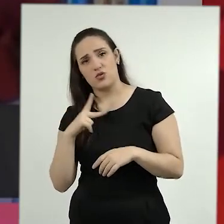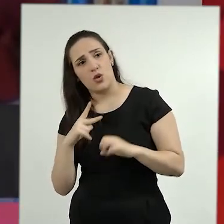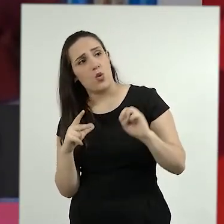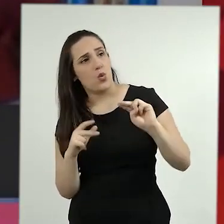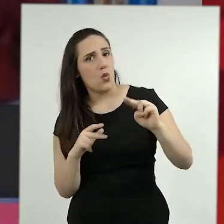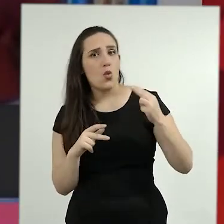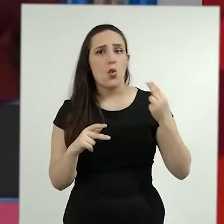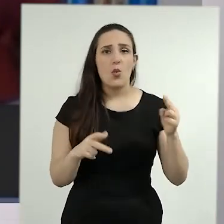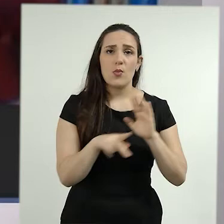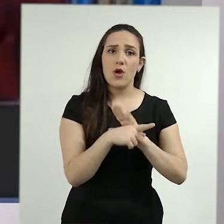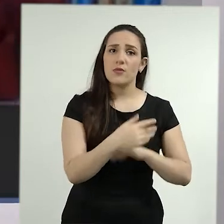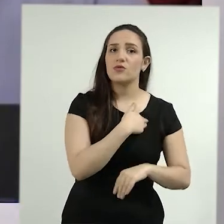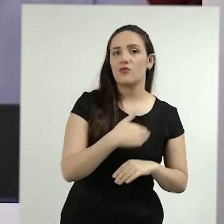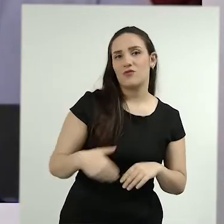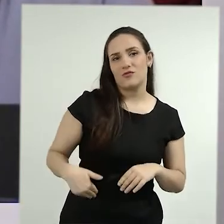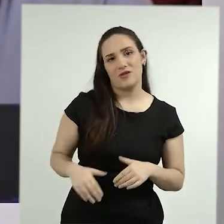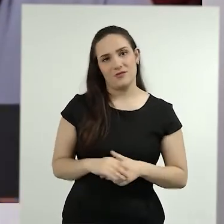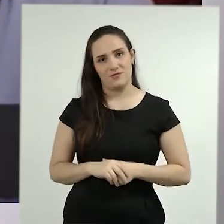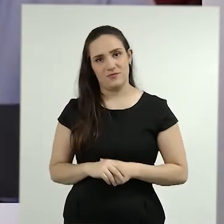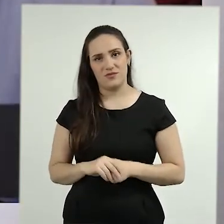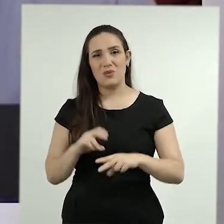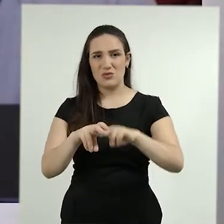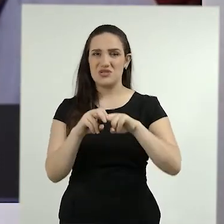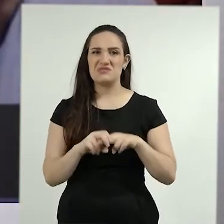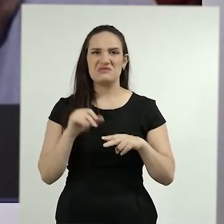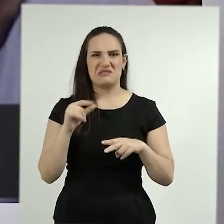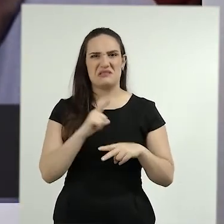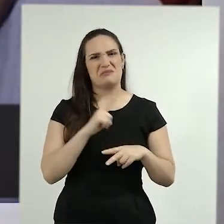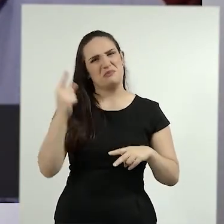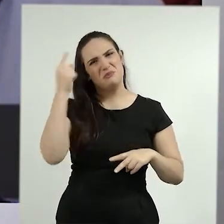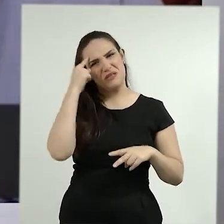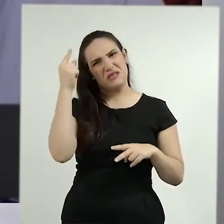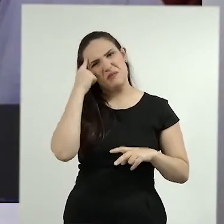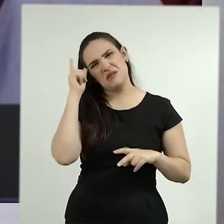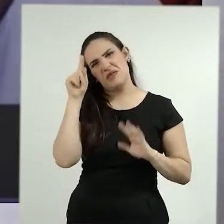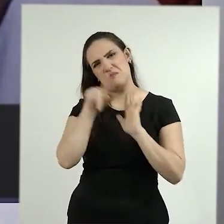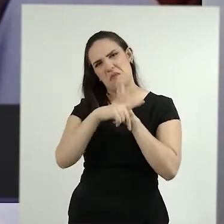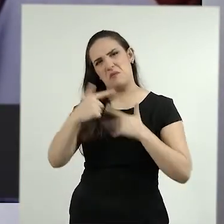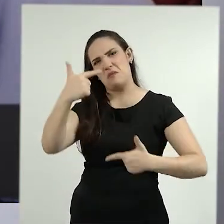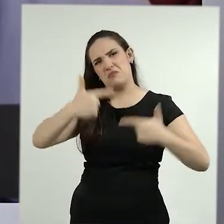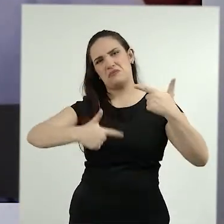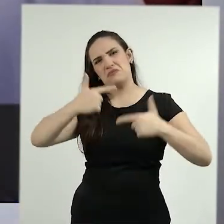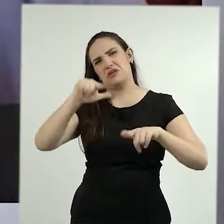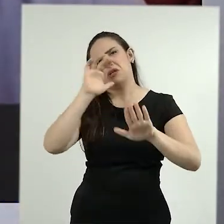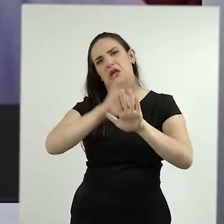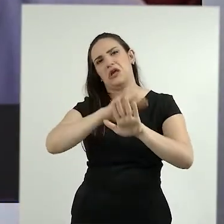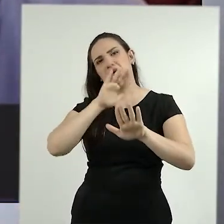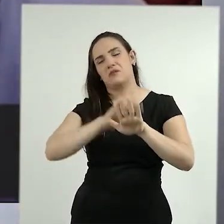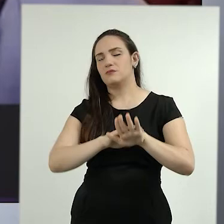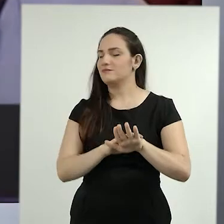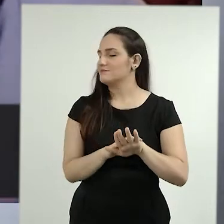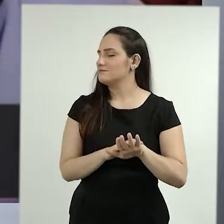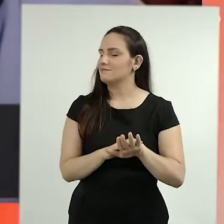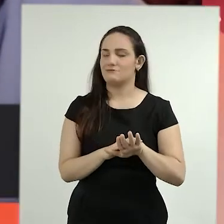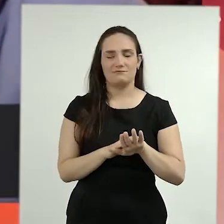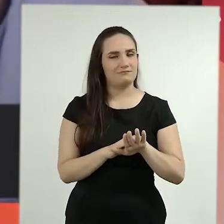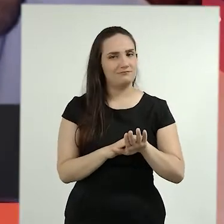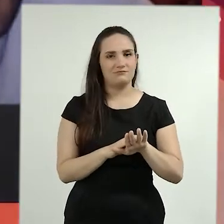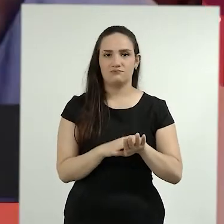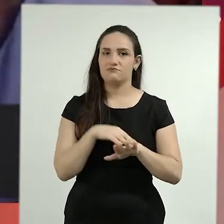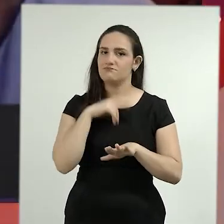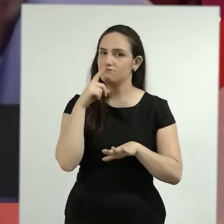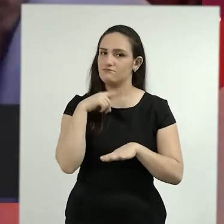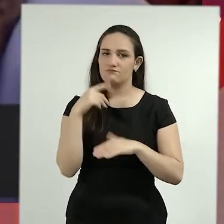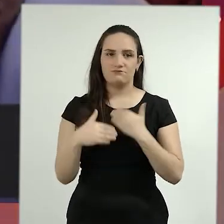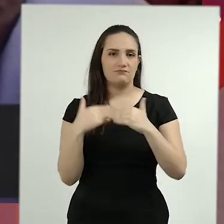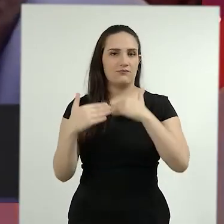Então, como você bem mencionou, essa politização ela não é benéfica, nunca foi benéfica, e se a gente continuar insistindo nisso, a gente não